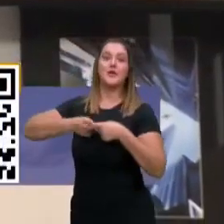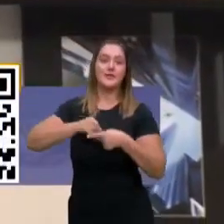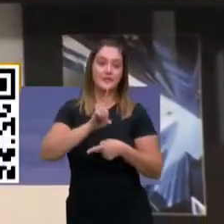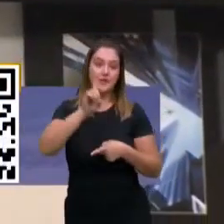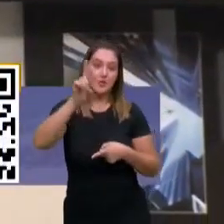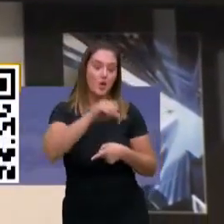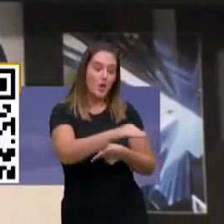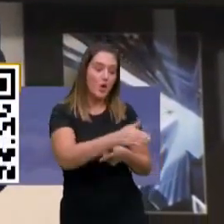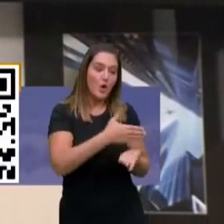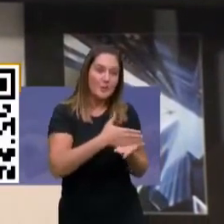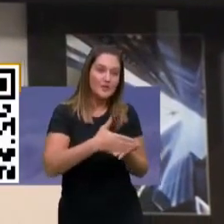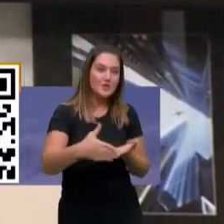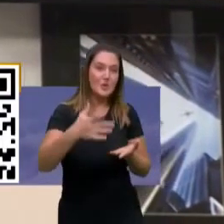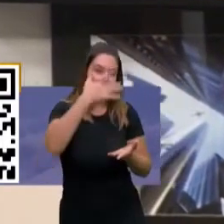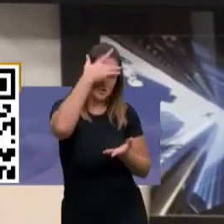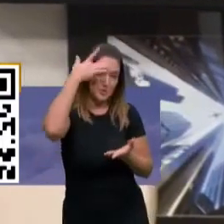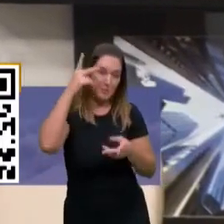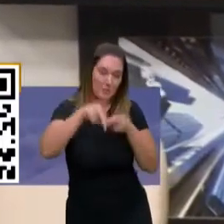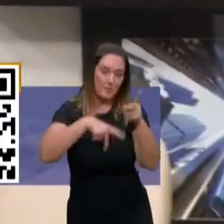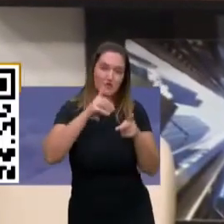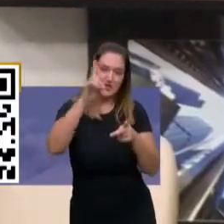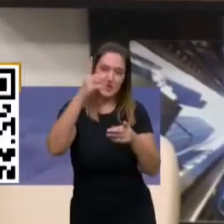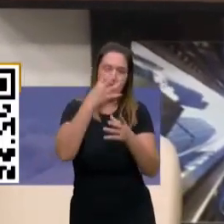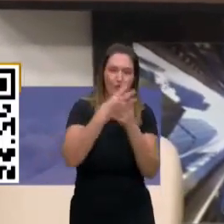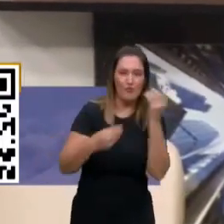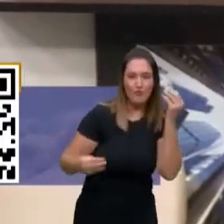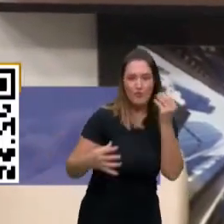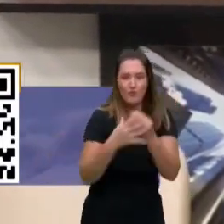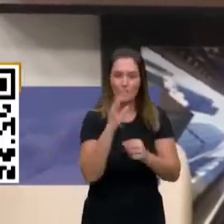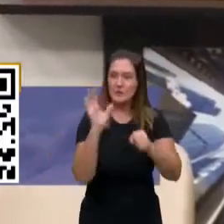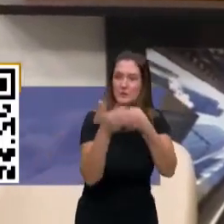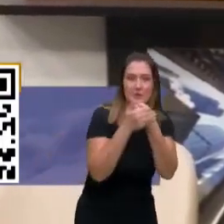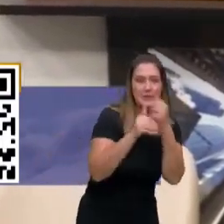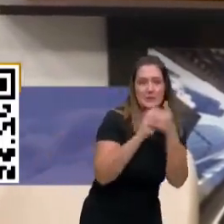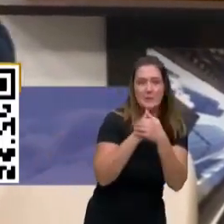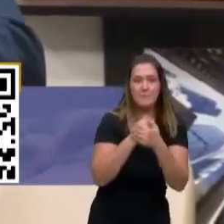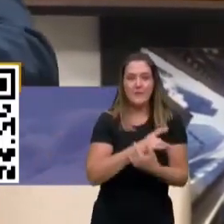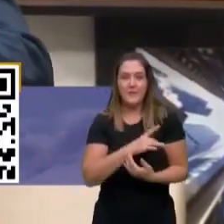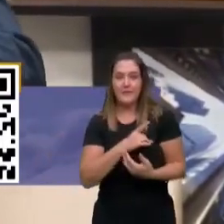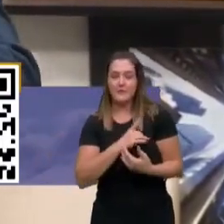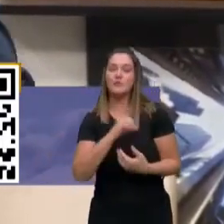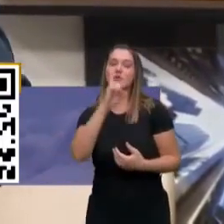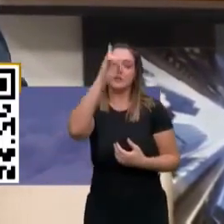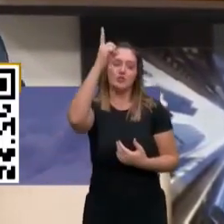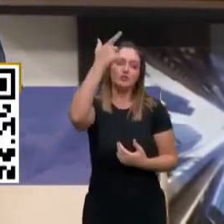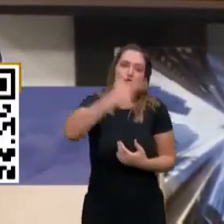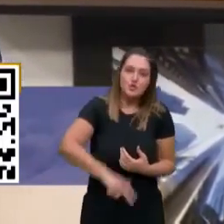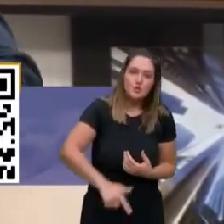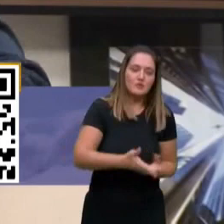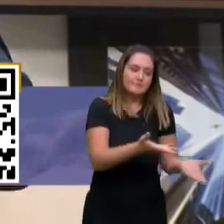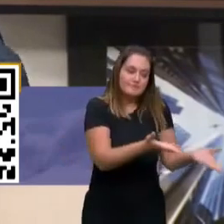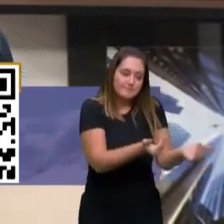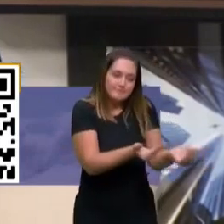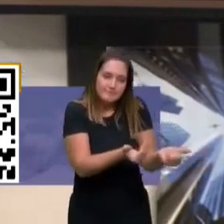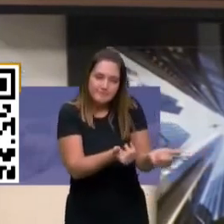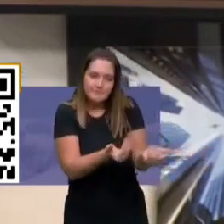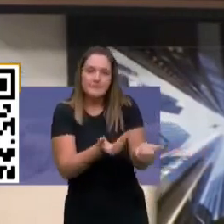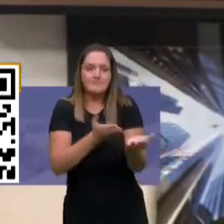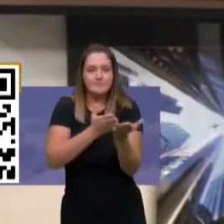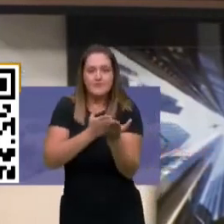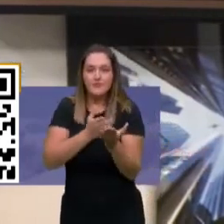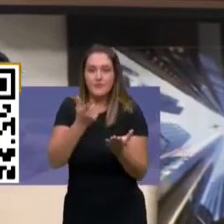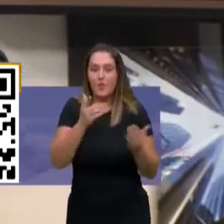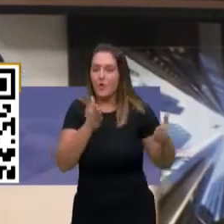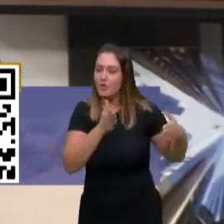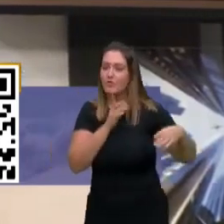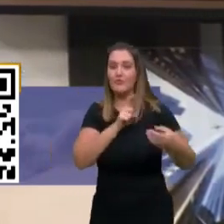seus filhos, que estavam fugidos, Deus os traz de volta, e eles começam